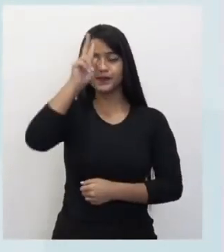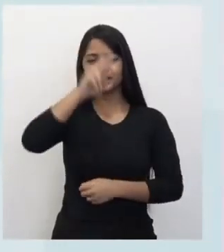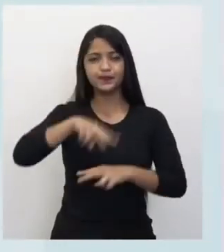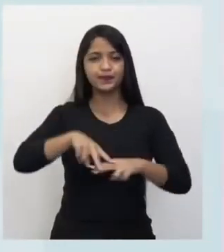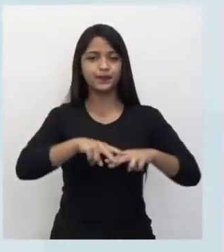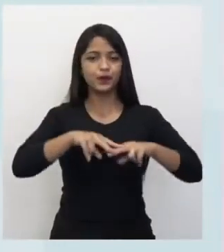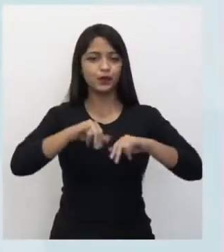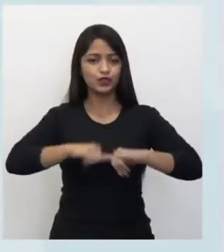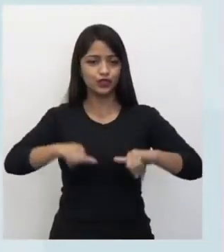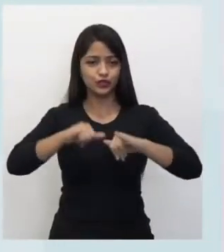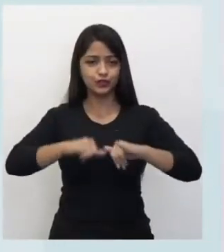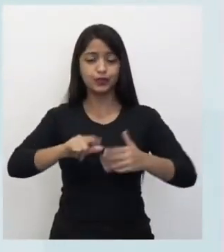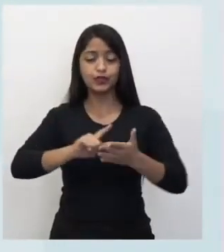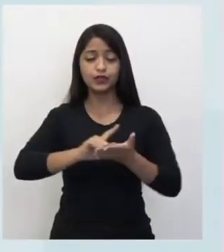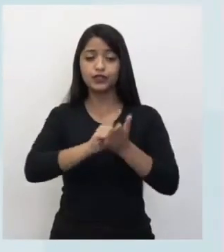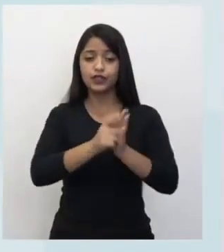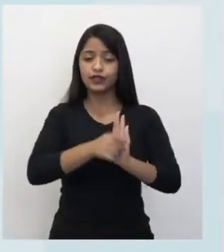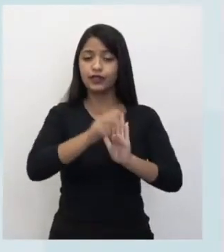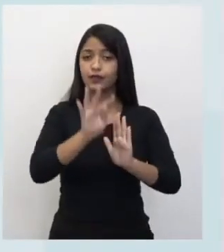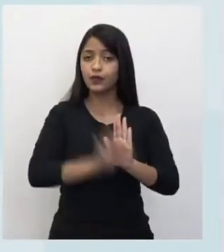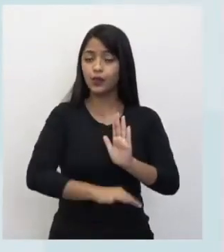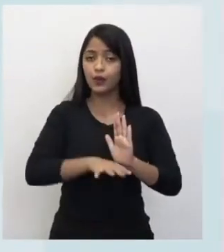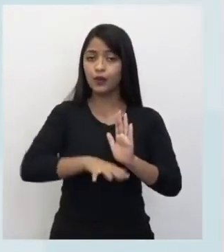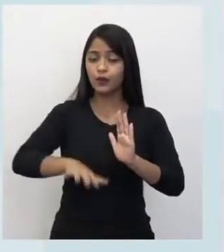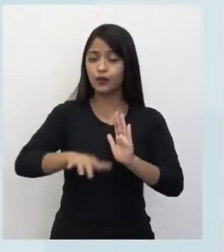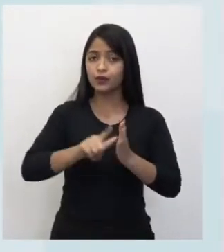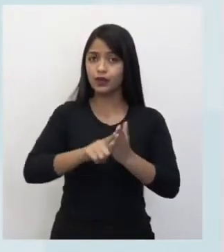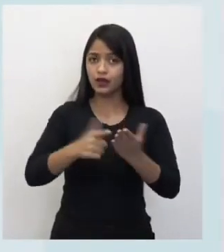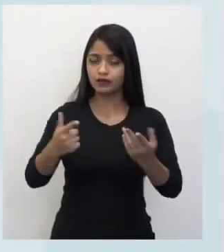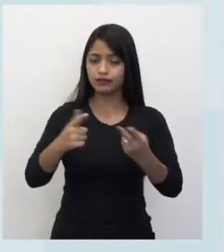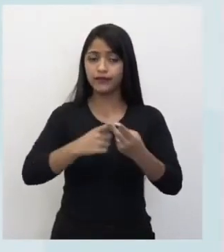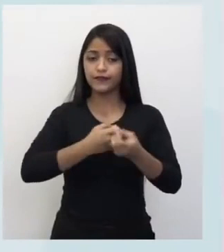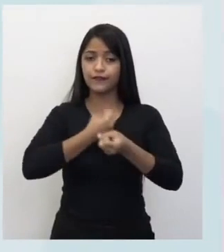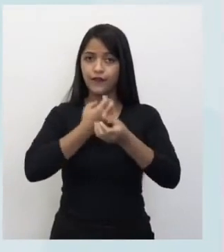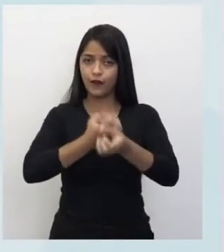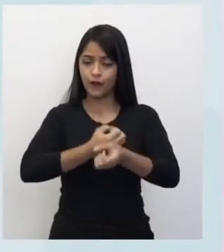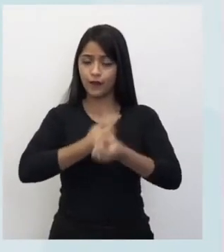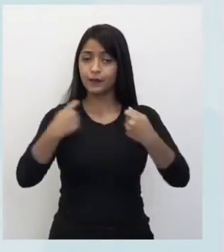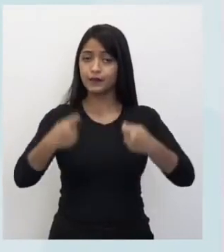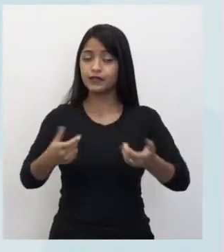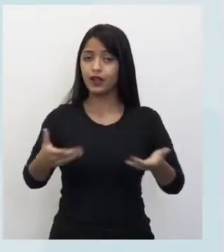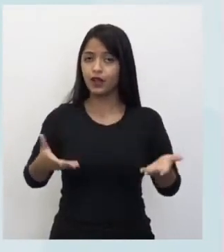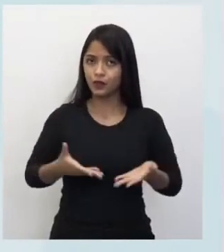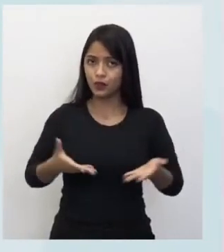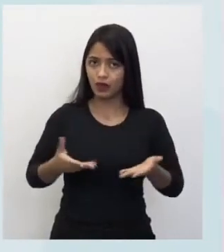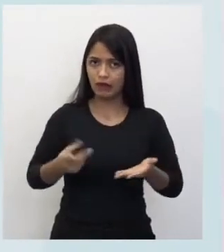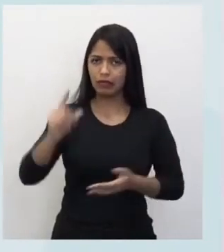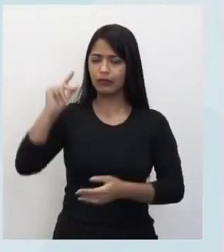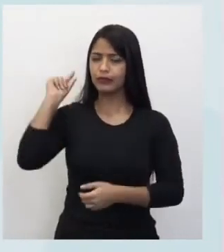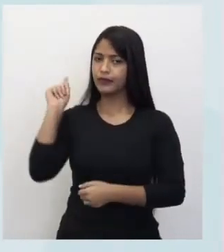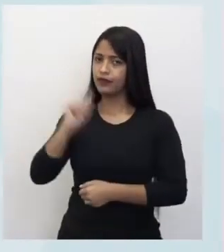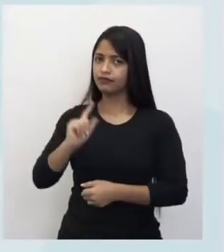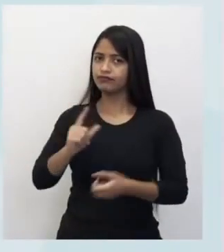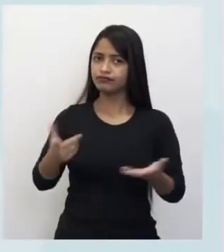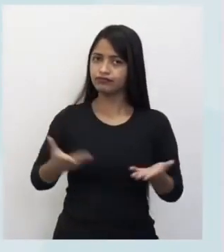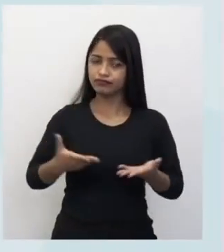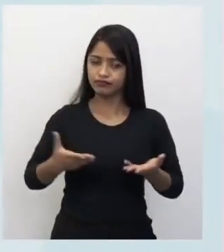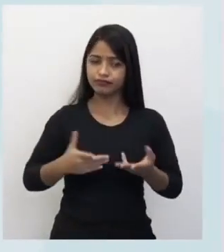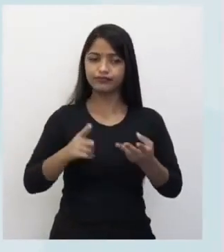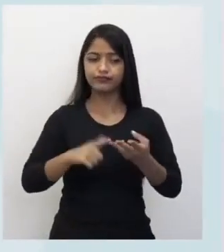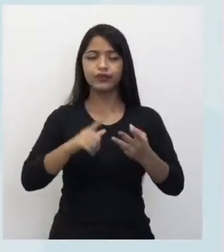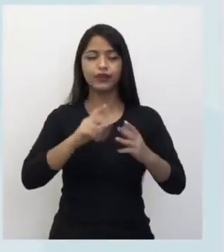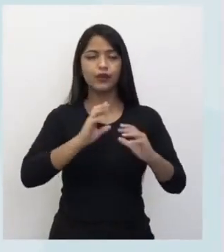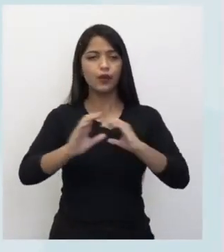campo jornalístico, ela é informativa, tem que ser atual, né? Veiculada nos meios de comunicação, como vimos na